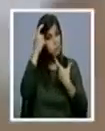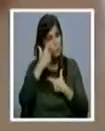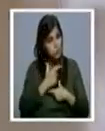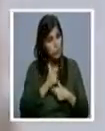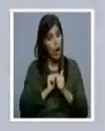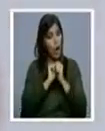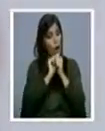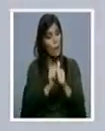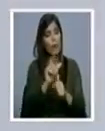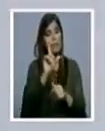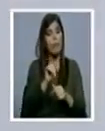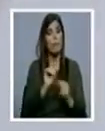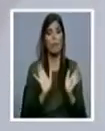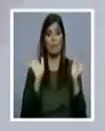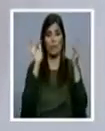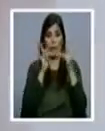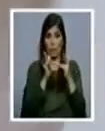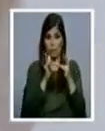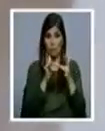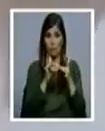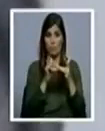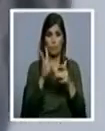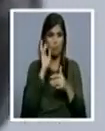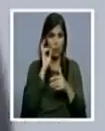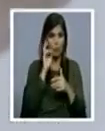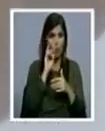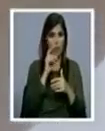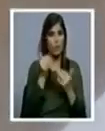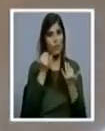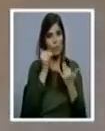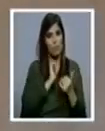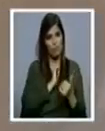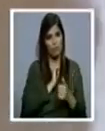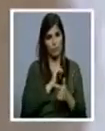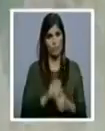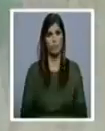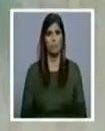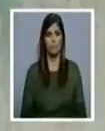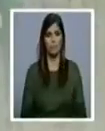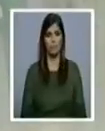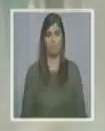proteja-se. Acompanhe-nos também nas redes sociais e ouça o nosso podcast.